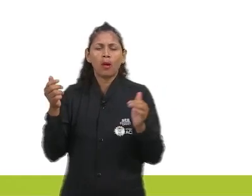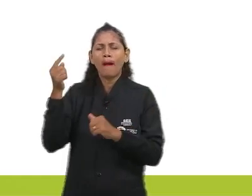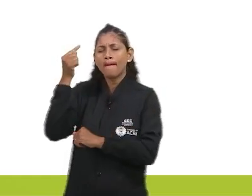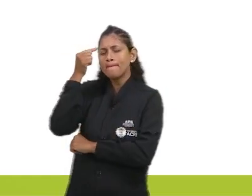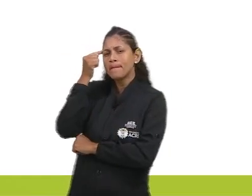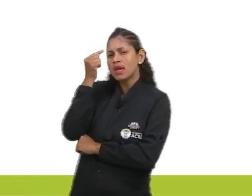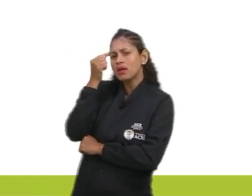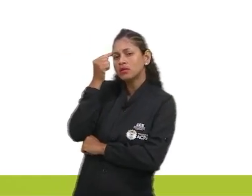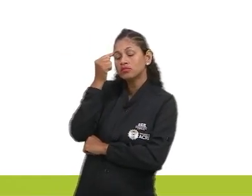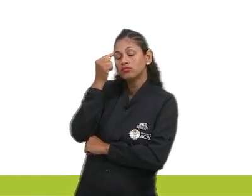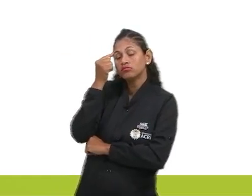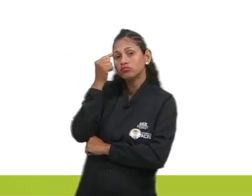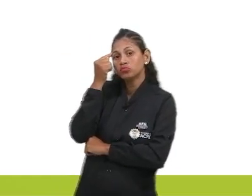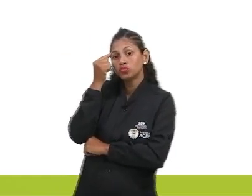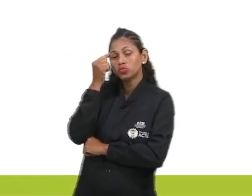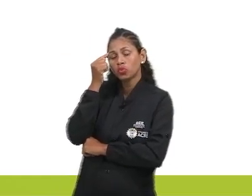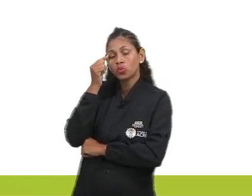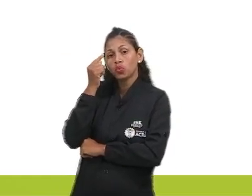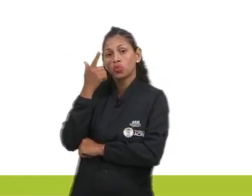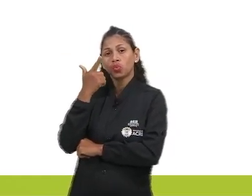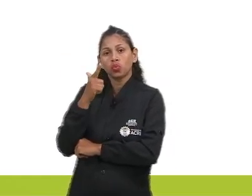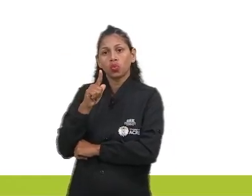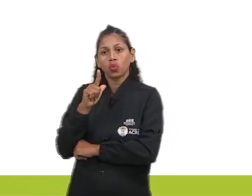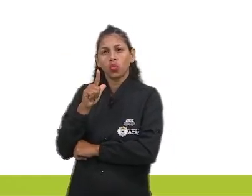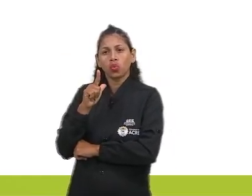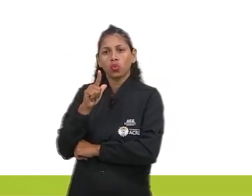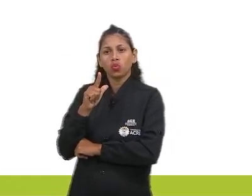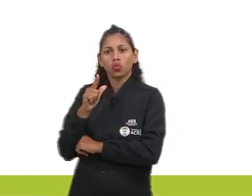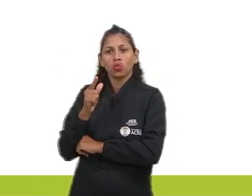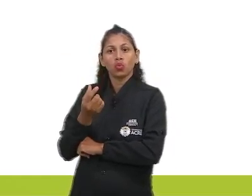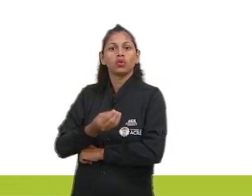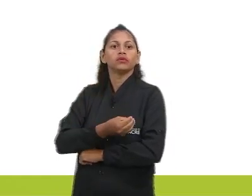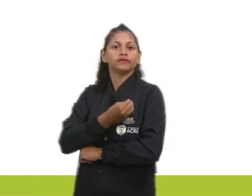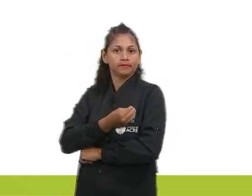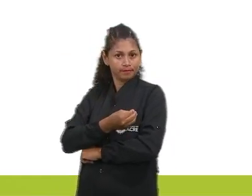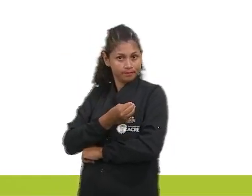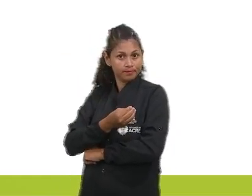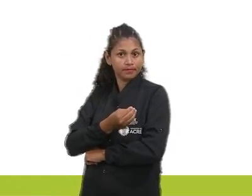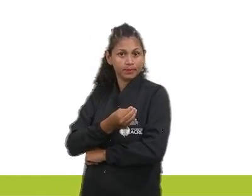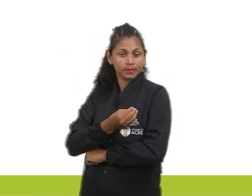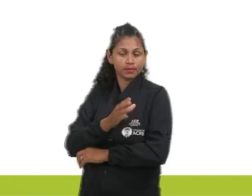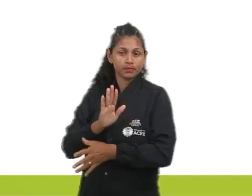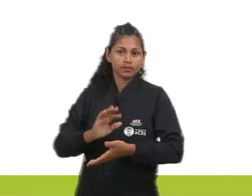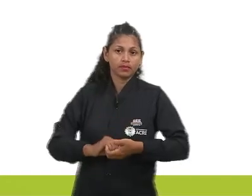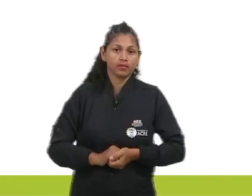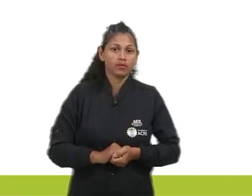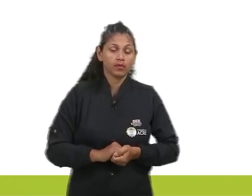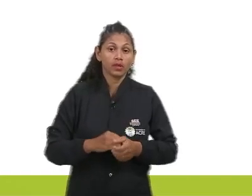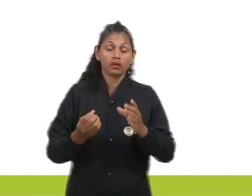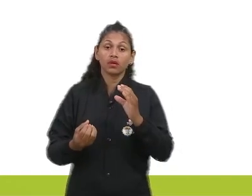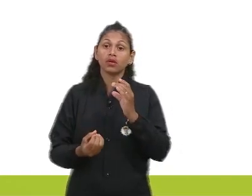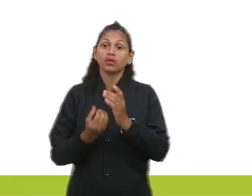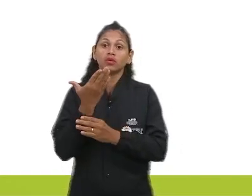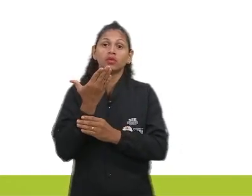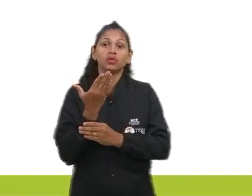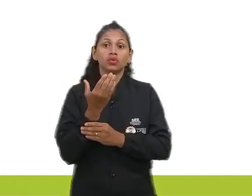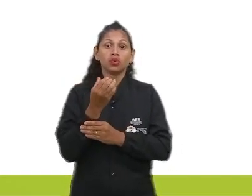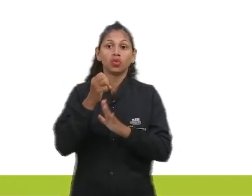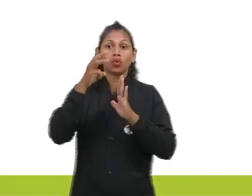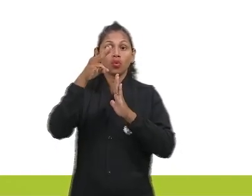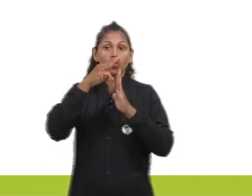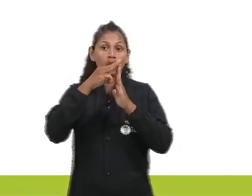penso, logo existo. Então, e criou um método que nós vamos ver adiante, que é chamado de